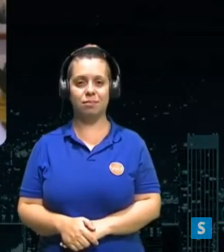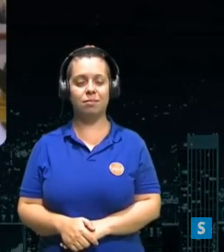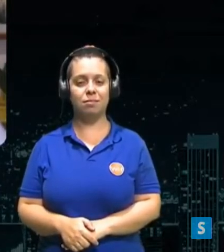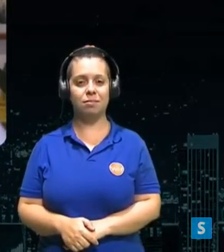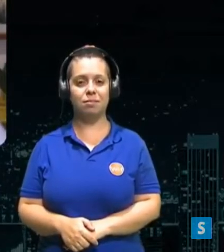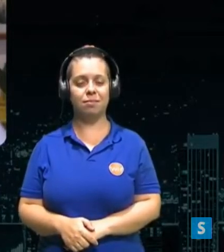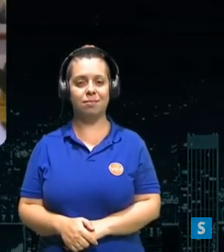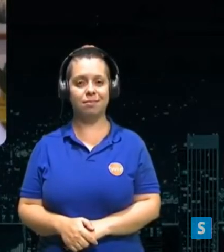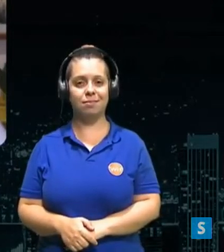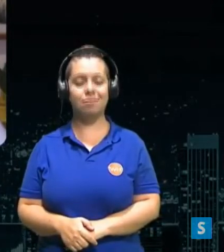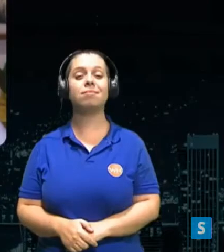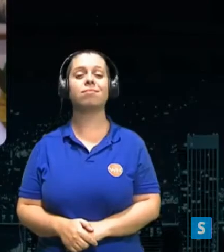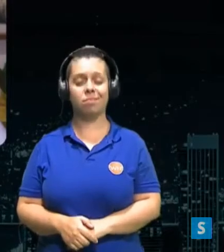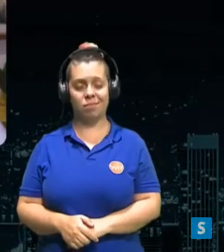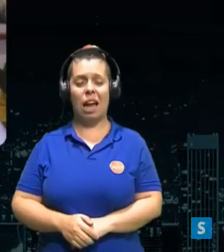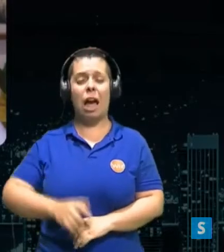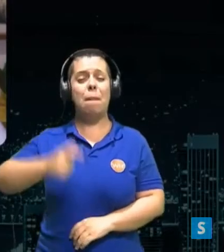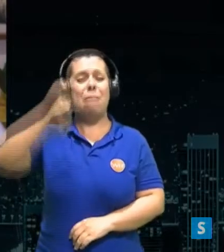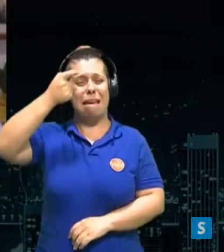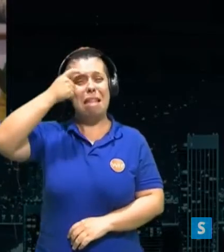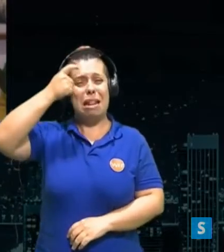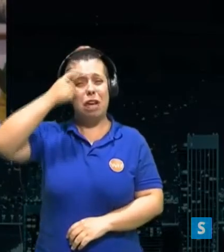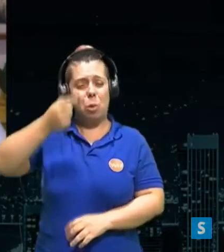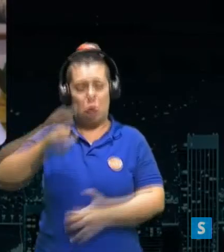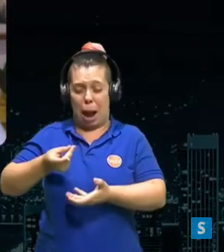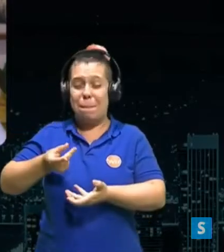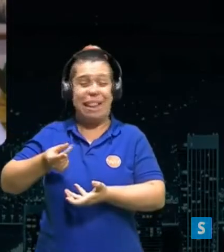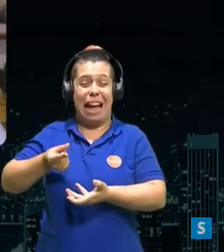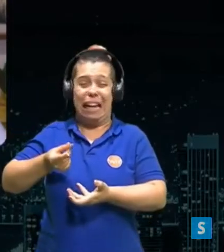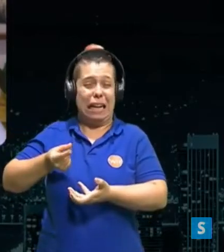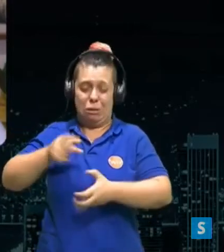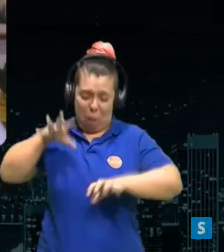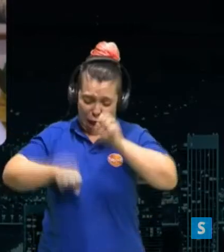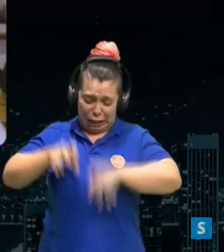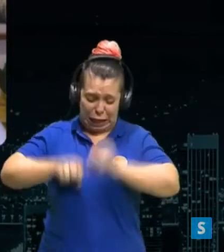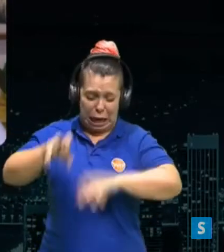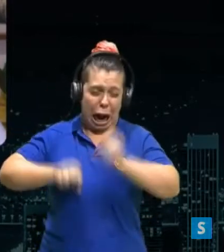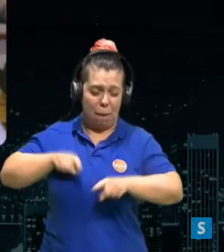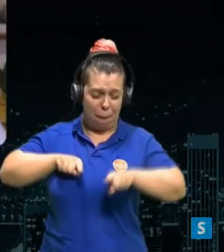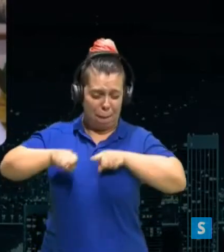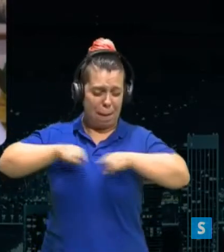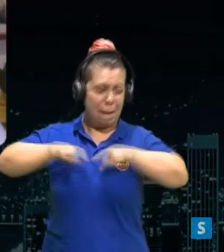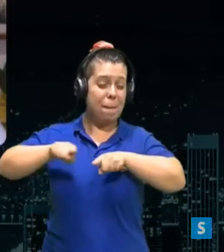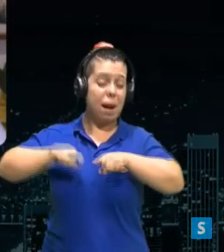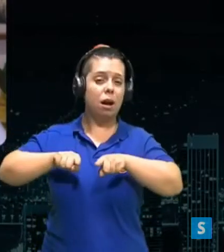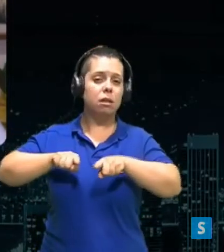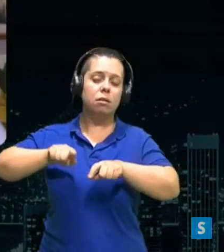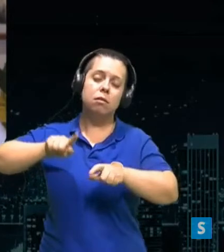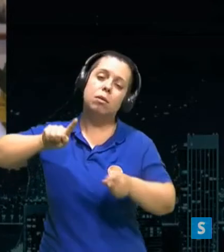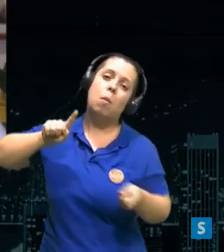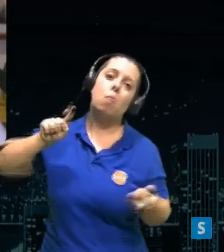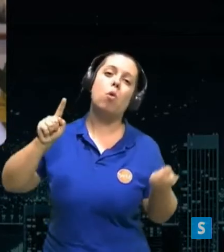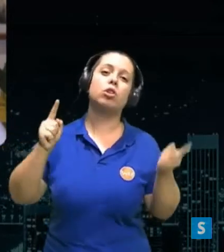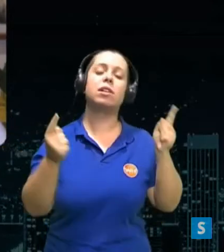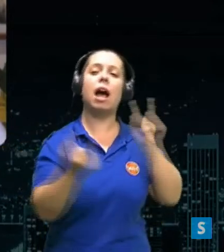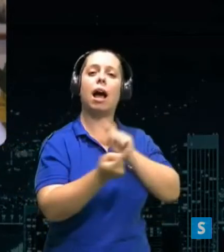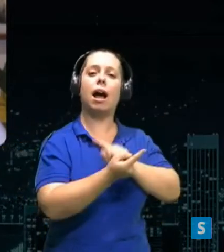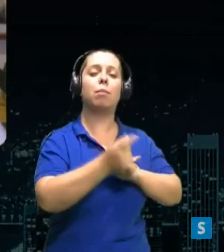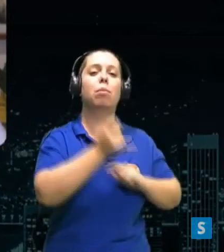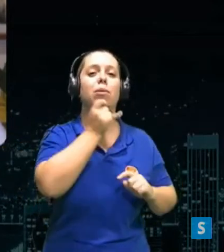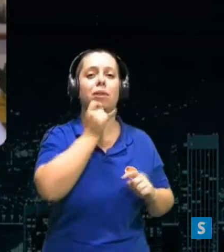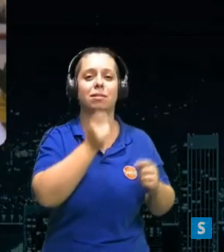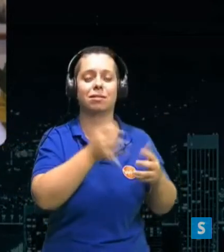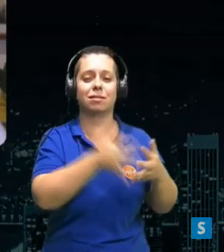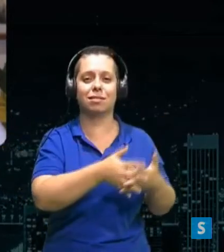de é capitalismo selvagem ou capitalismos competitivo por uma cultura como é nos Estados Unidos